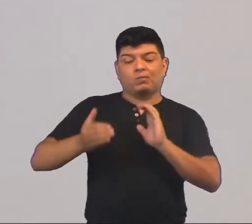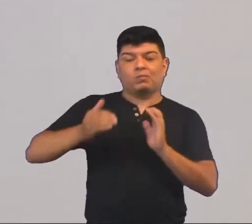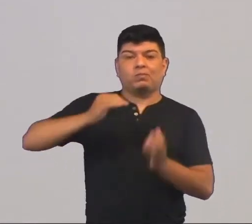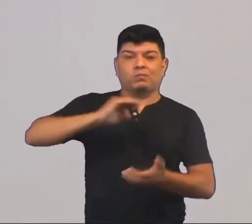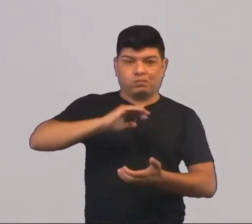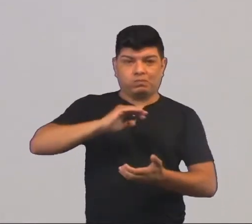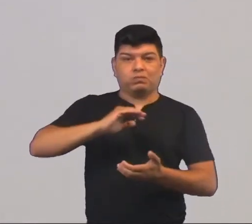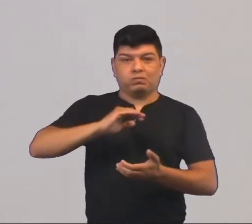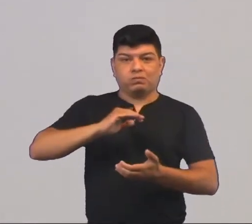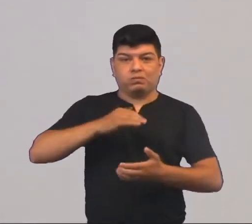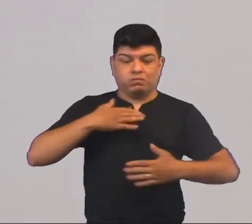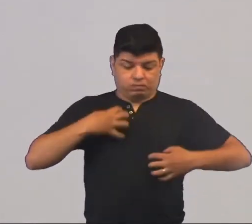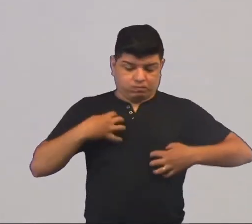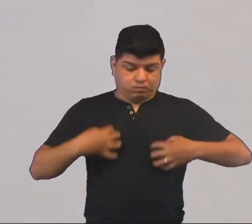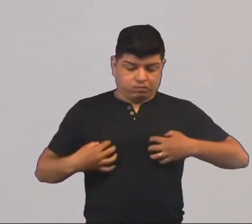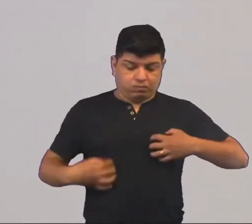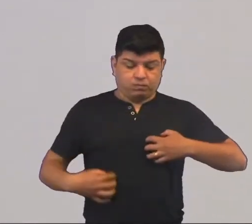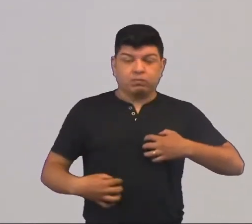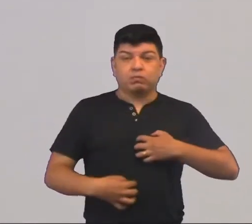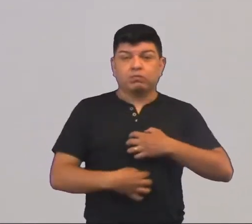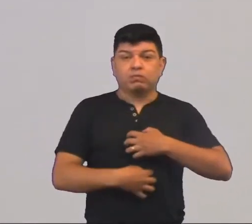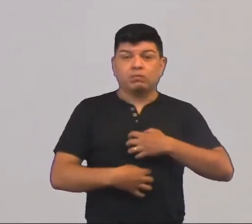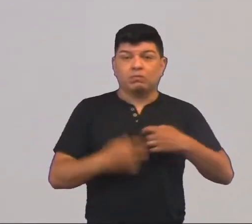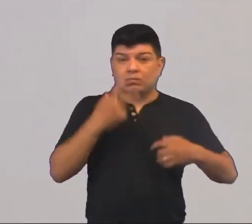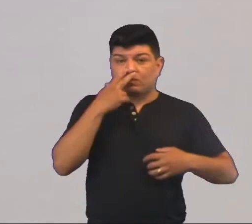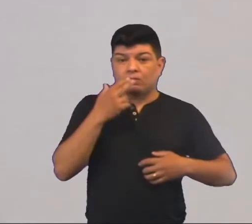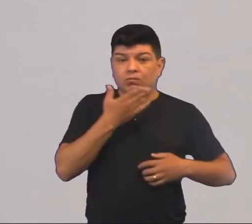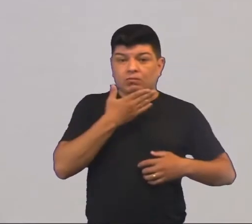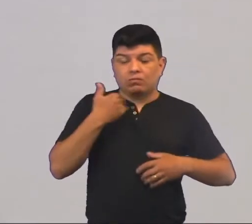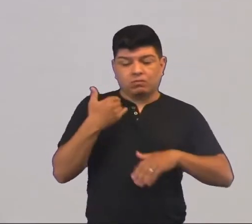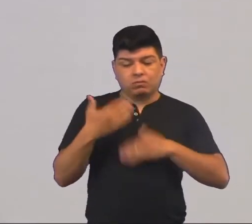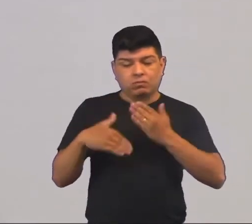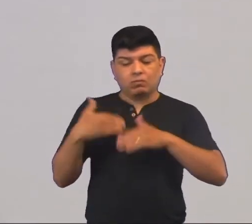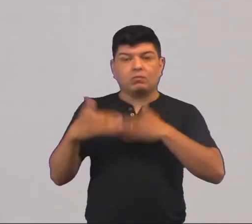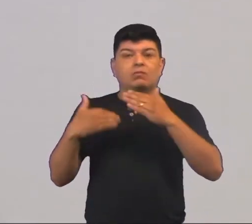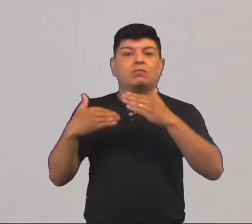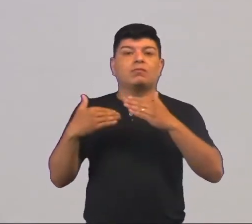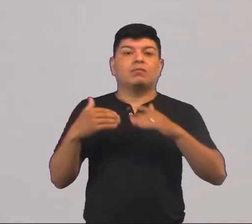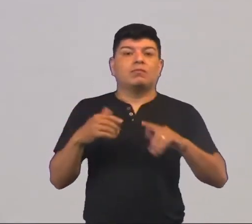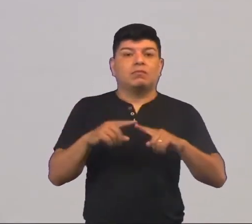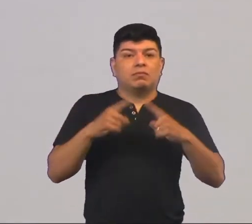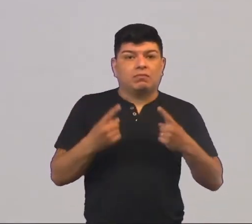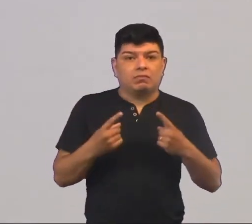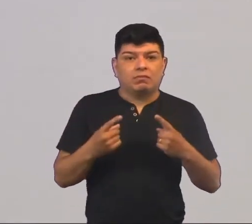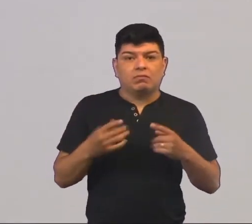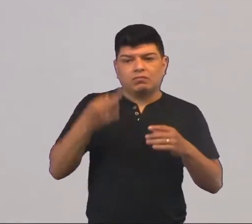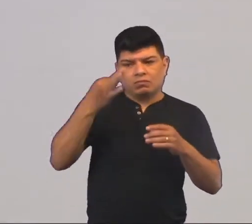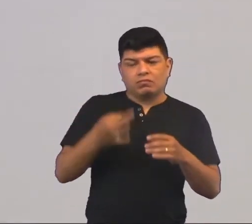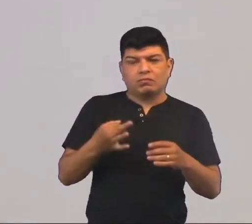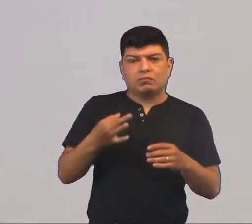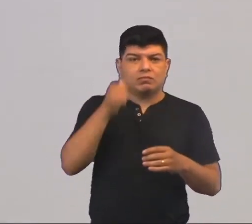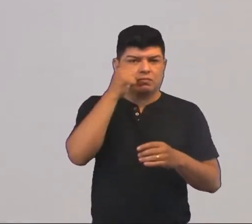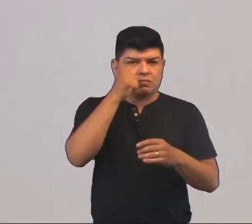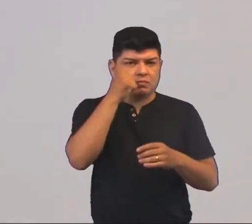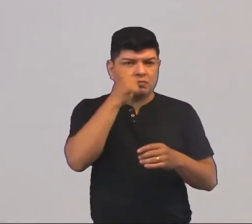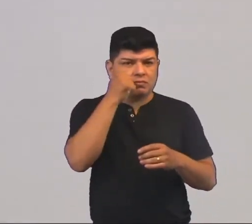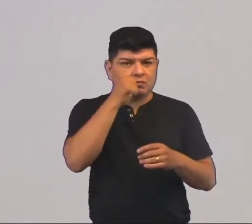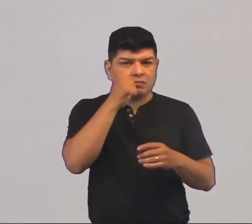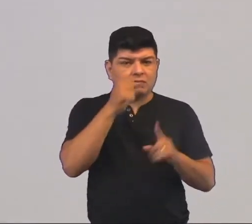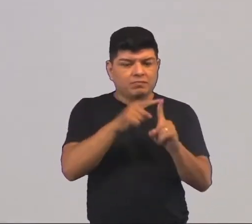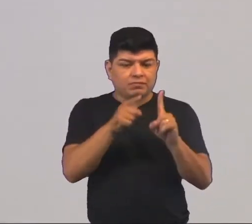os órgãos estão em amadurecimento. Não é ideal para uma